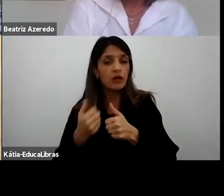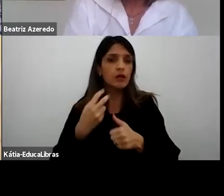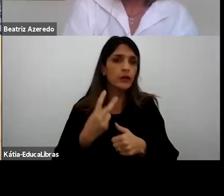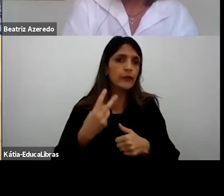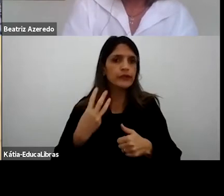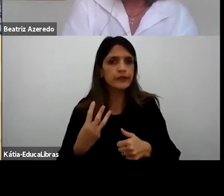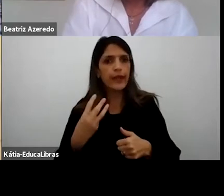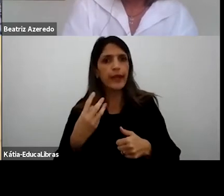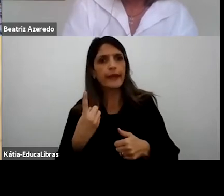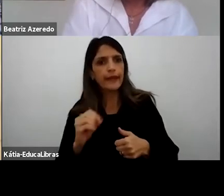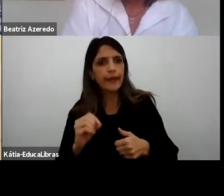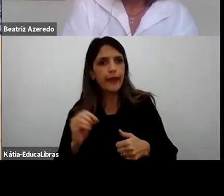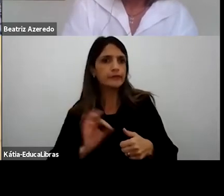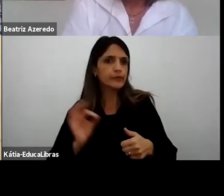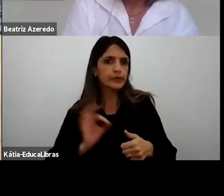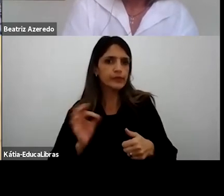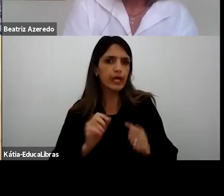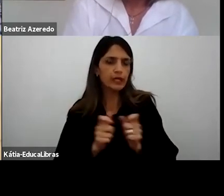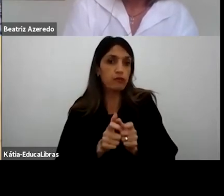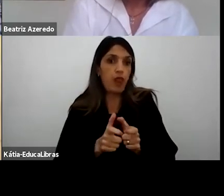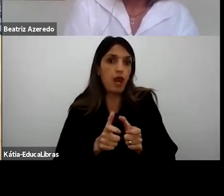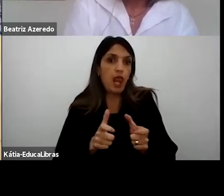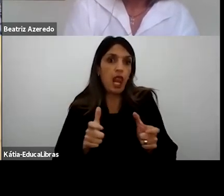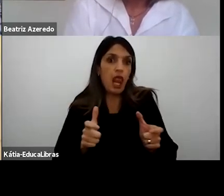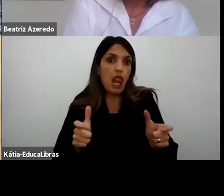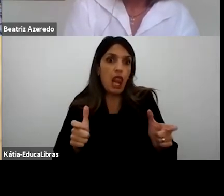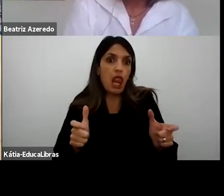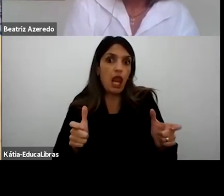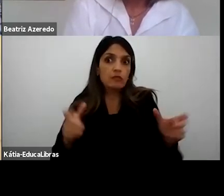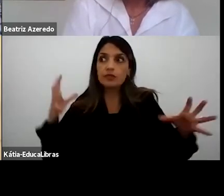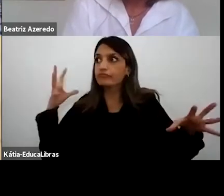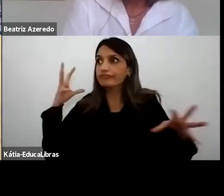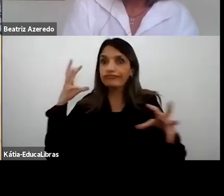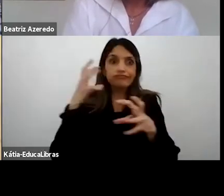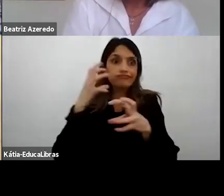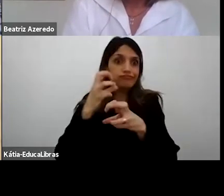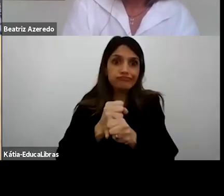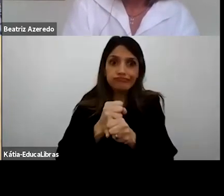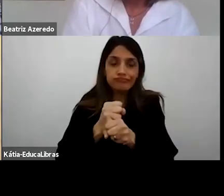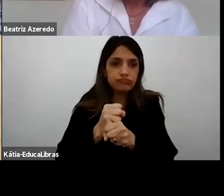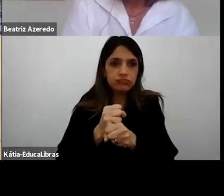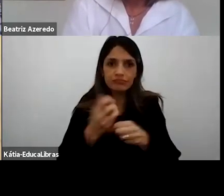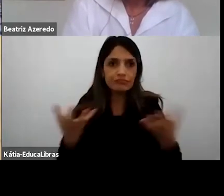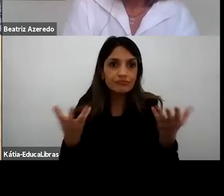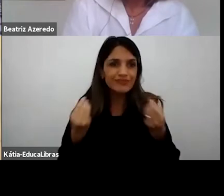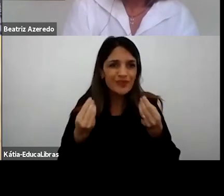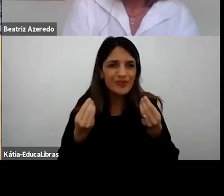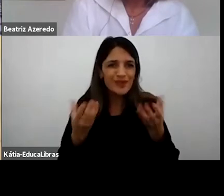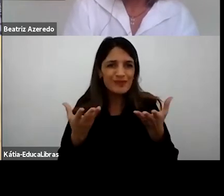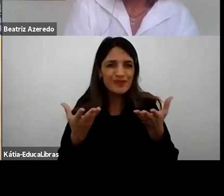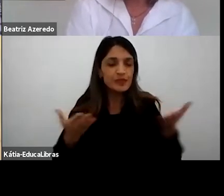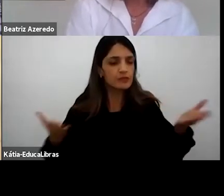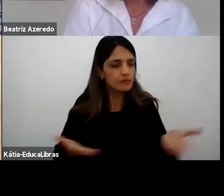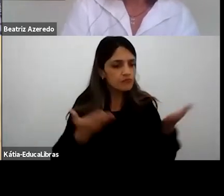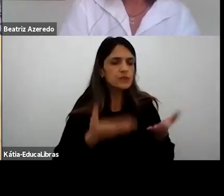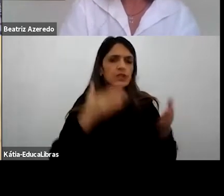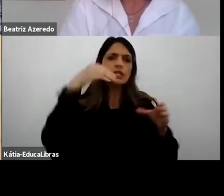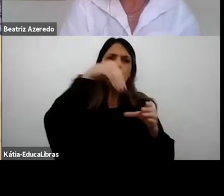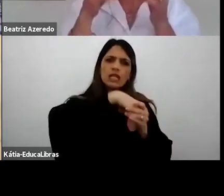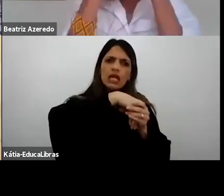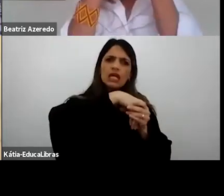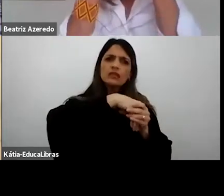3, 10%, que volume gigantesco a gente estaria fazendo. E acho que a gente tem que estimular isso dentro da nossa própria casa, enfim, então com os